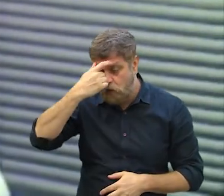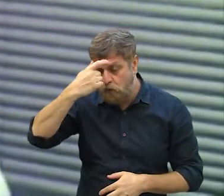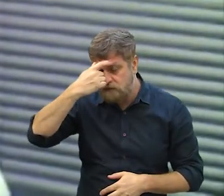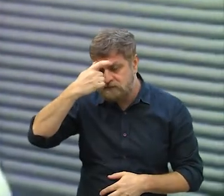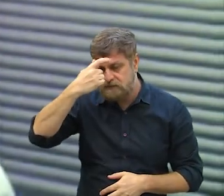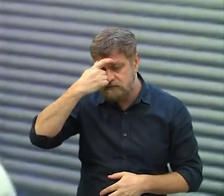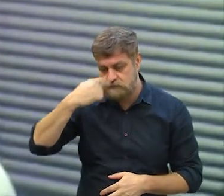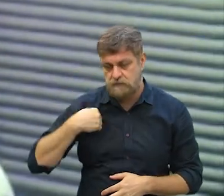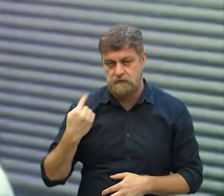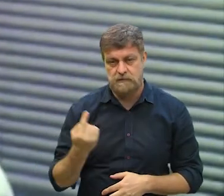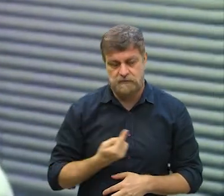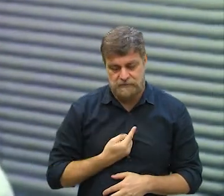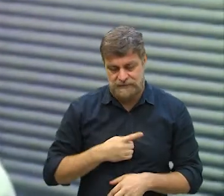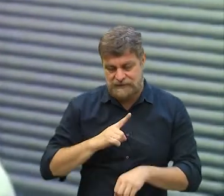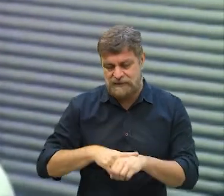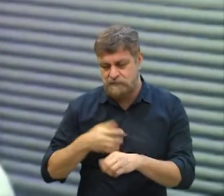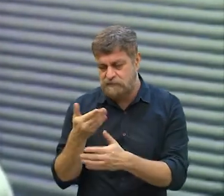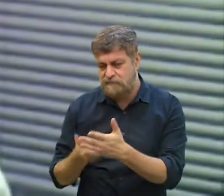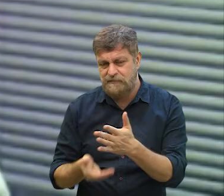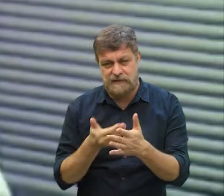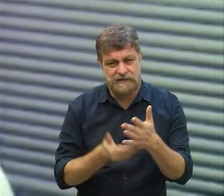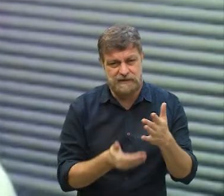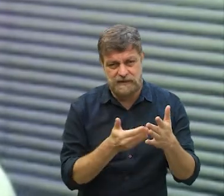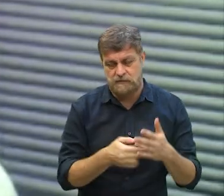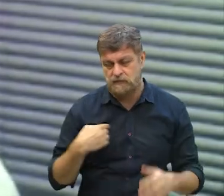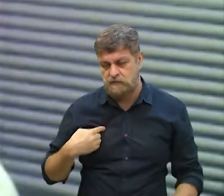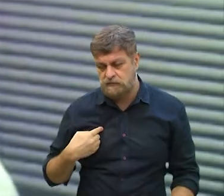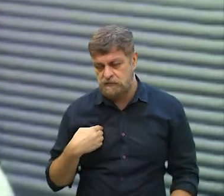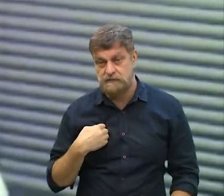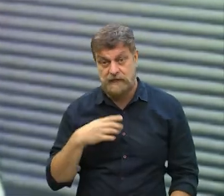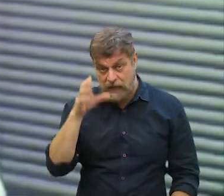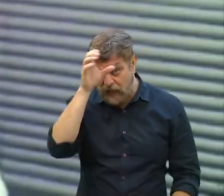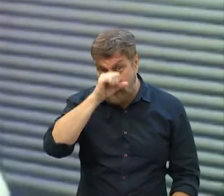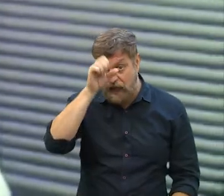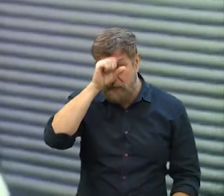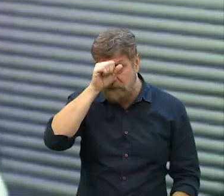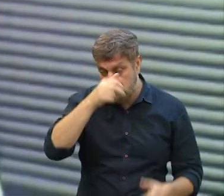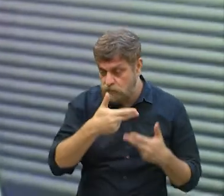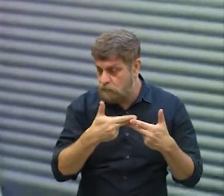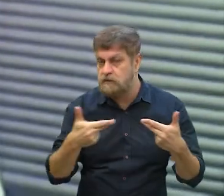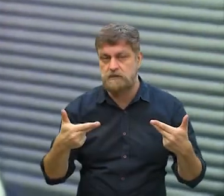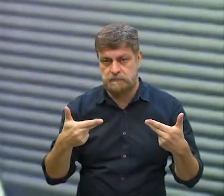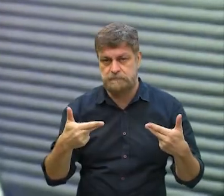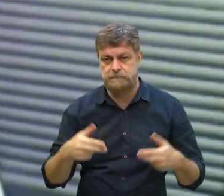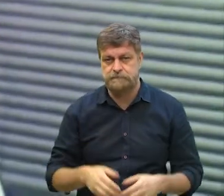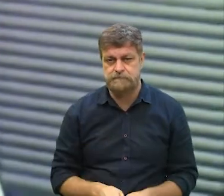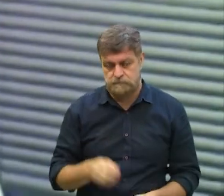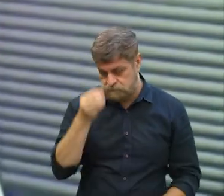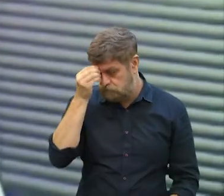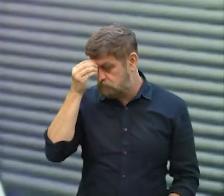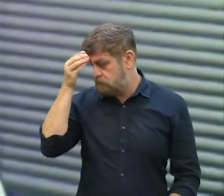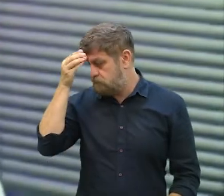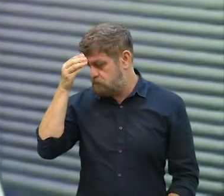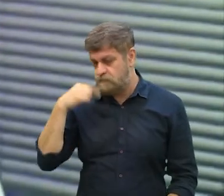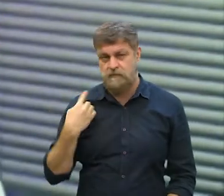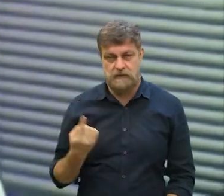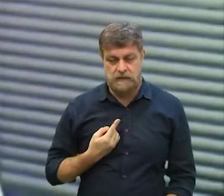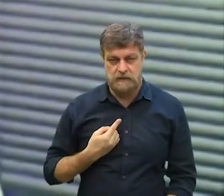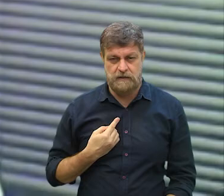com a pandemia. Nós perdemos muito tempo, nós desaprendemos muita coisa, mas nós aprendemos muitas coisas também. Então, eu acho